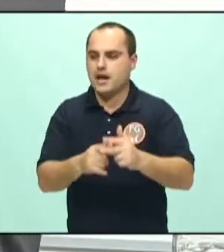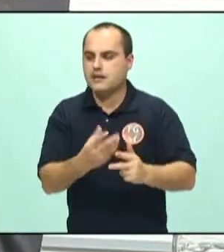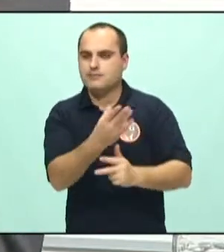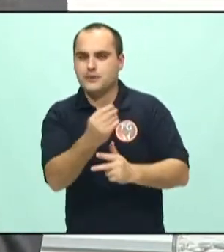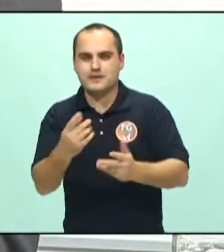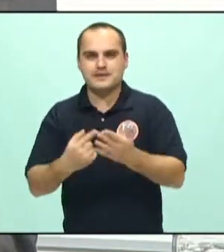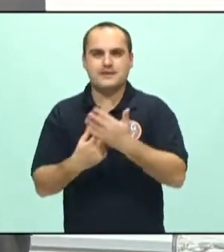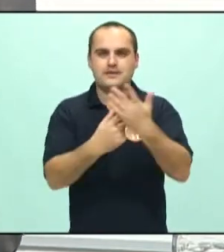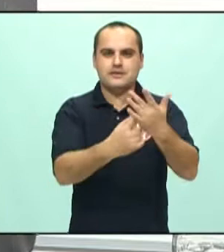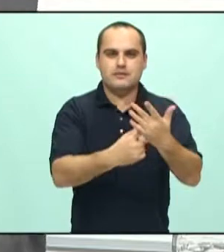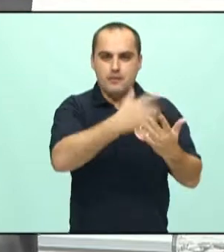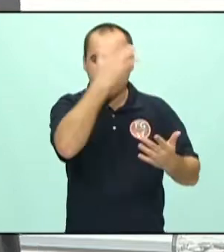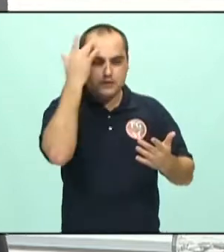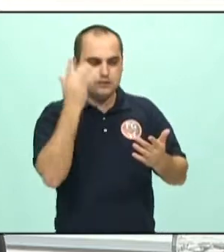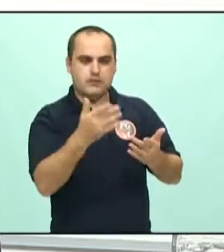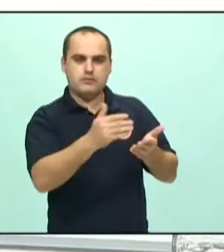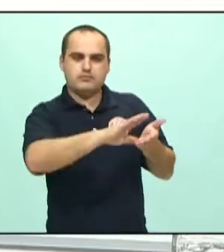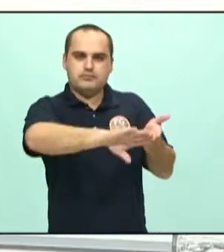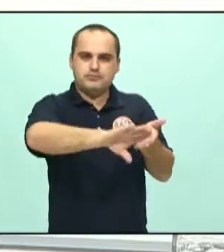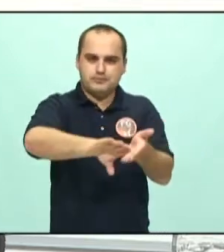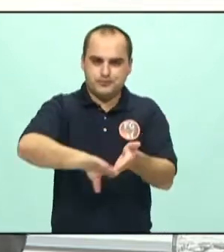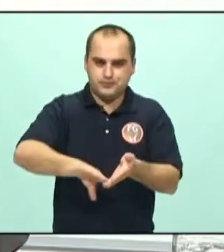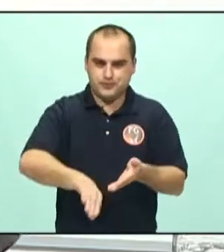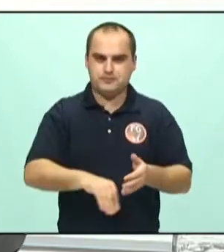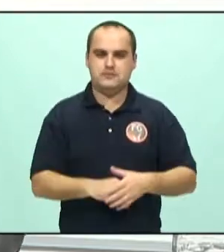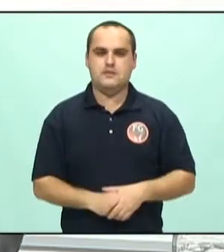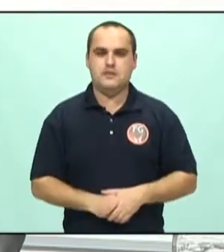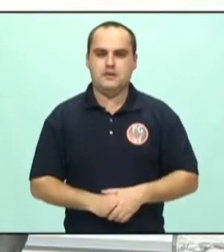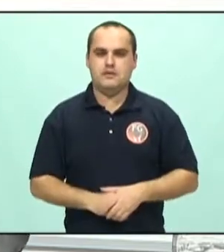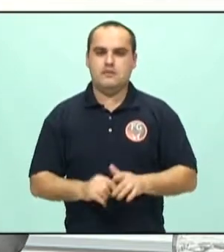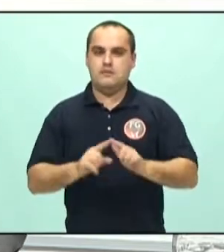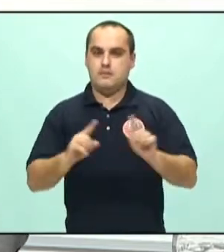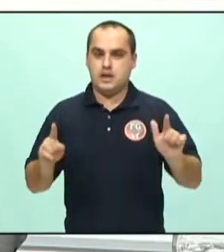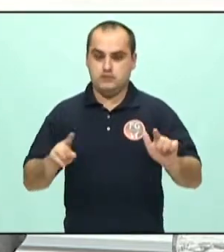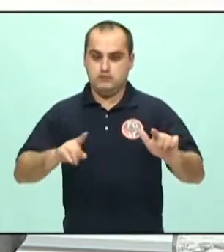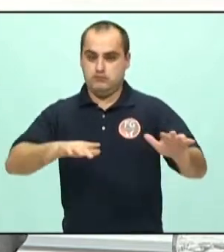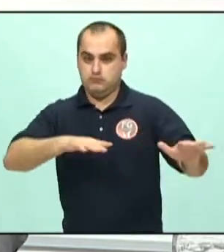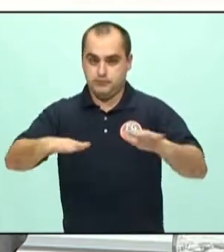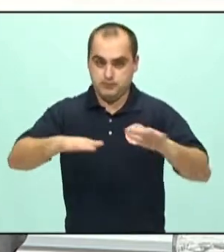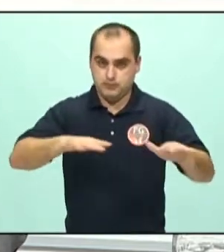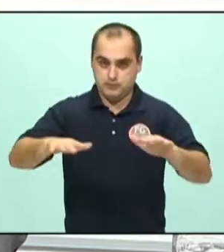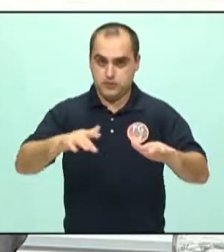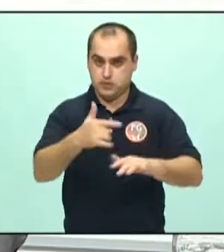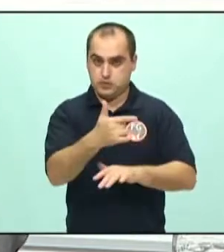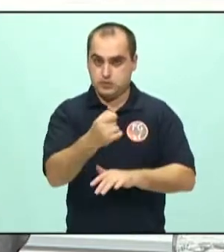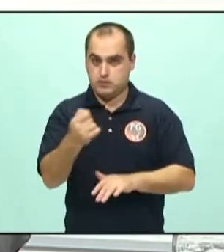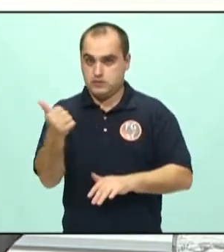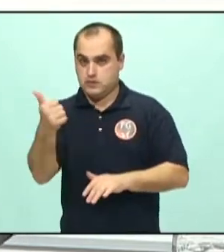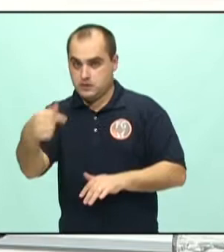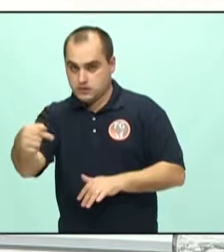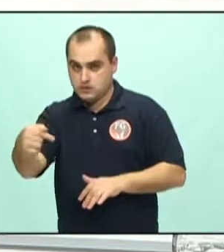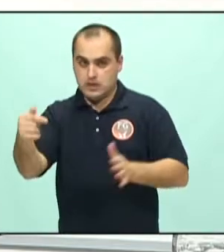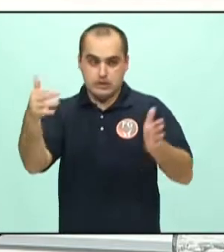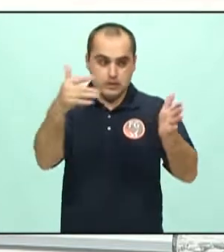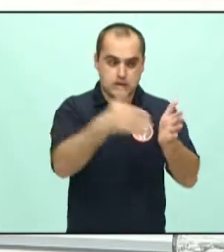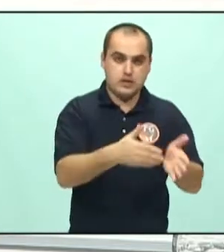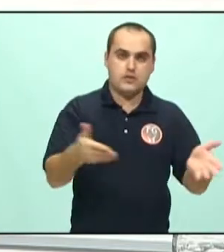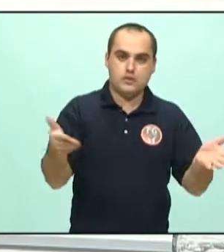equipes de trabalho, por isso que precisou de menos gente no sistema. Mas o aumento da movimentação visto desde 2017, nós